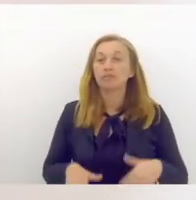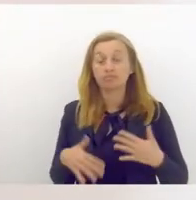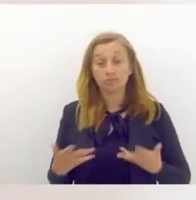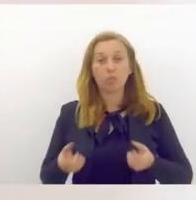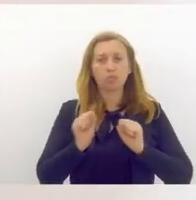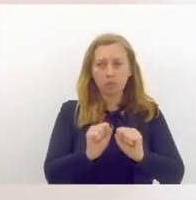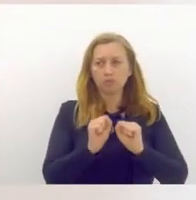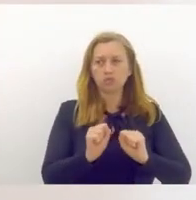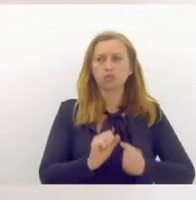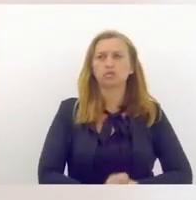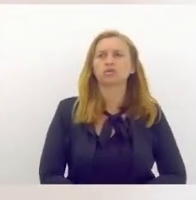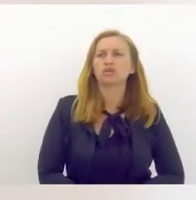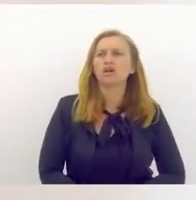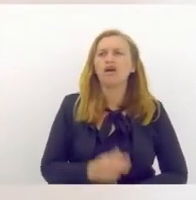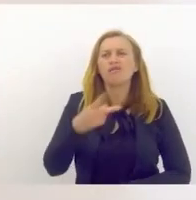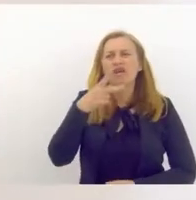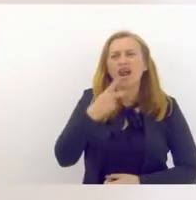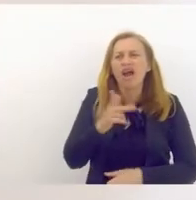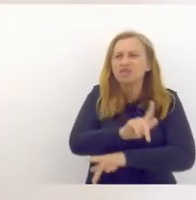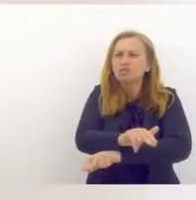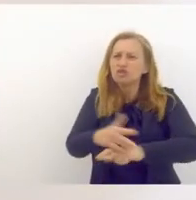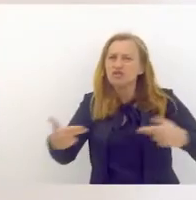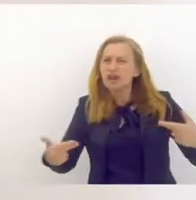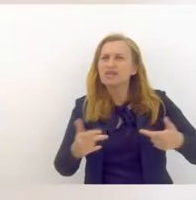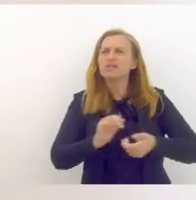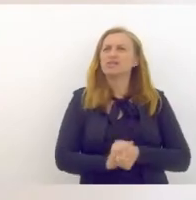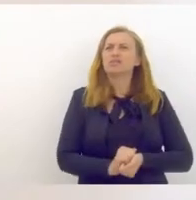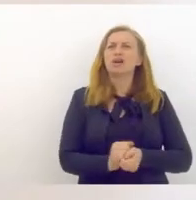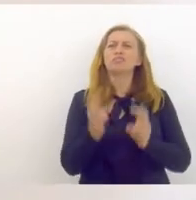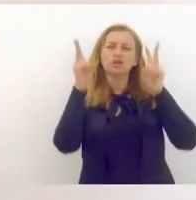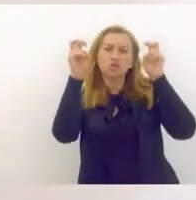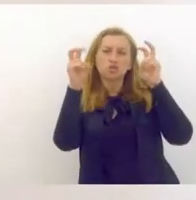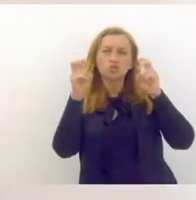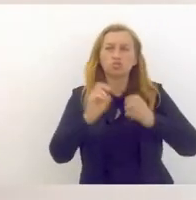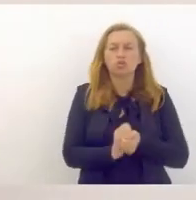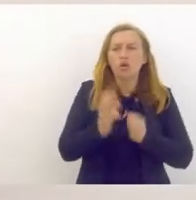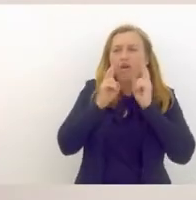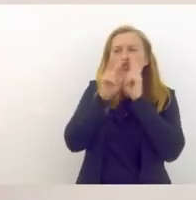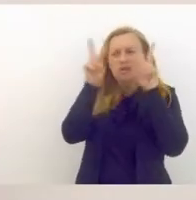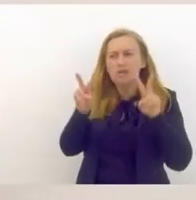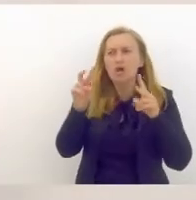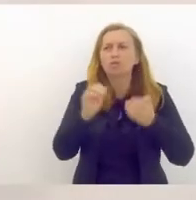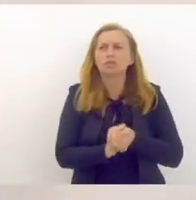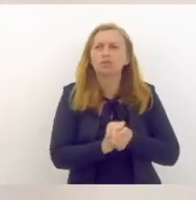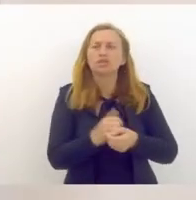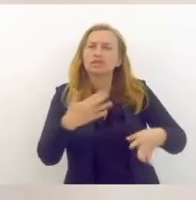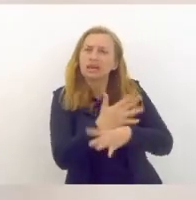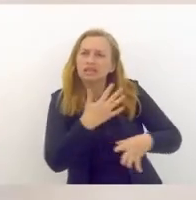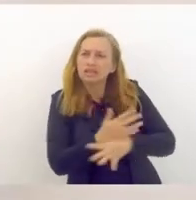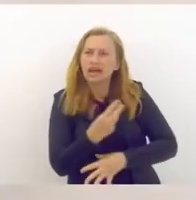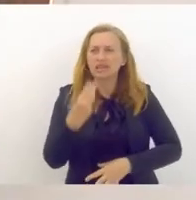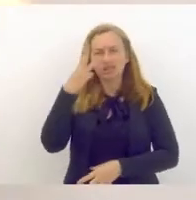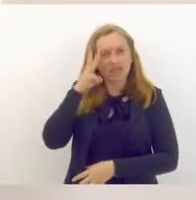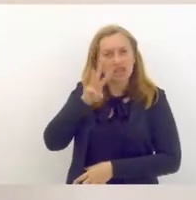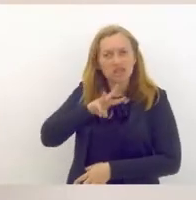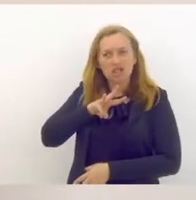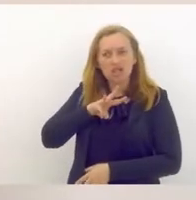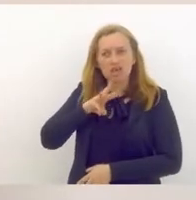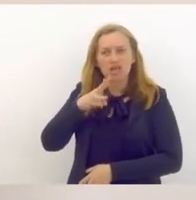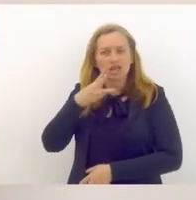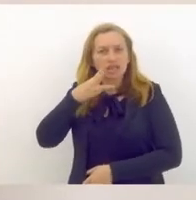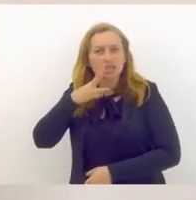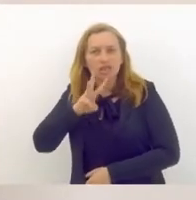posso tratar sobre diversas perspectivas, tanto do ponto de vista da cidade de Três Rios, que é abarcada